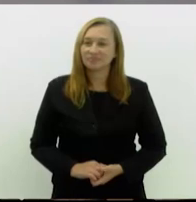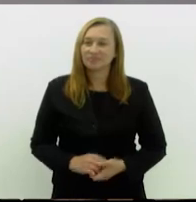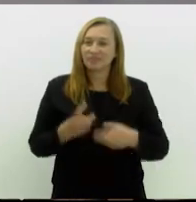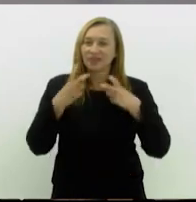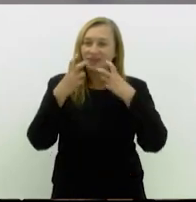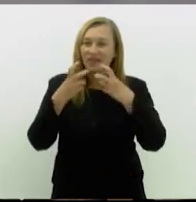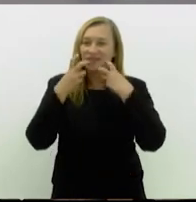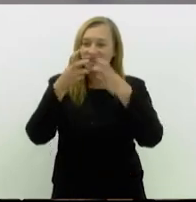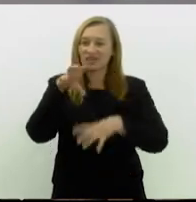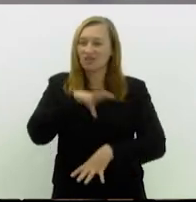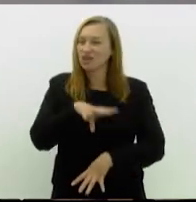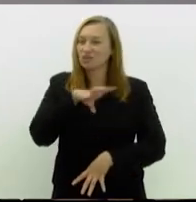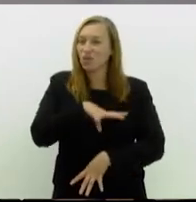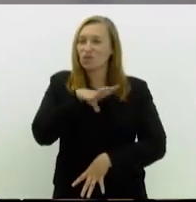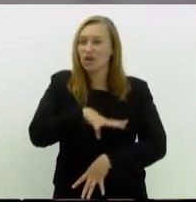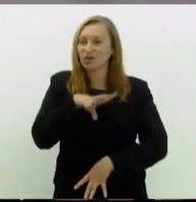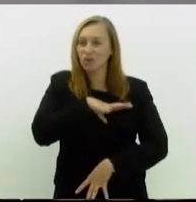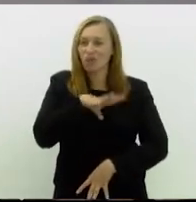cas